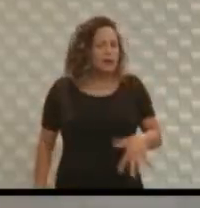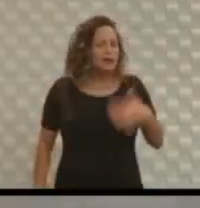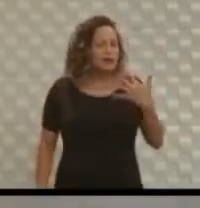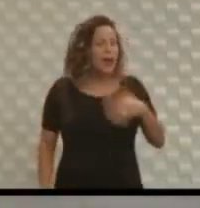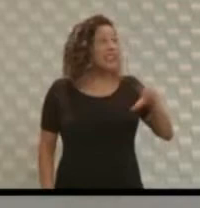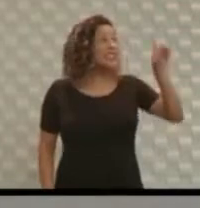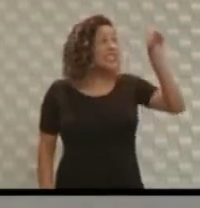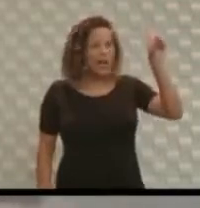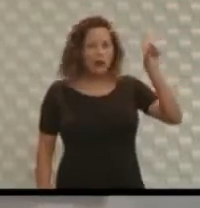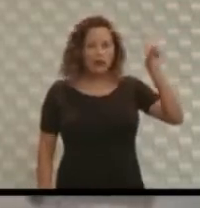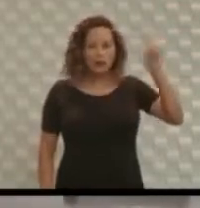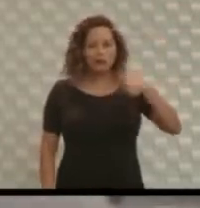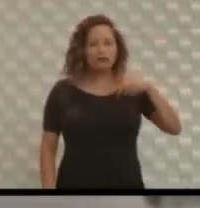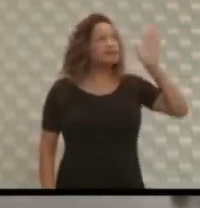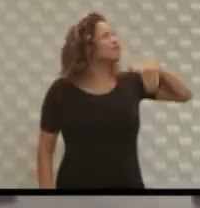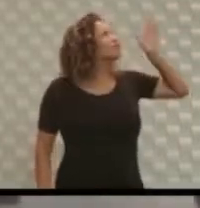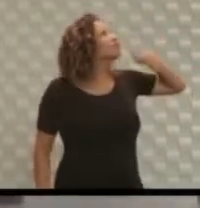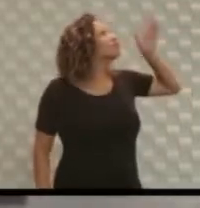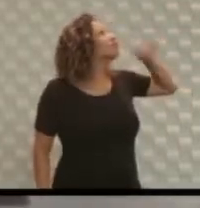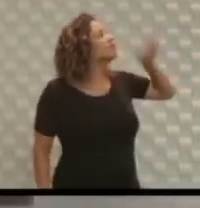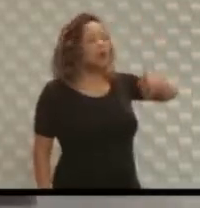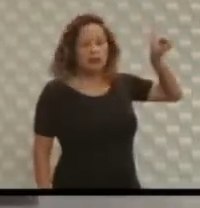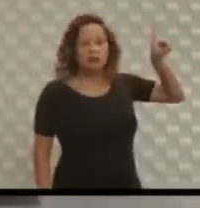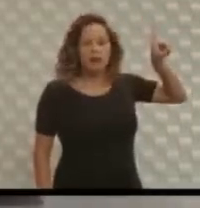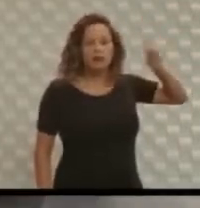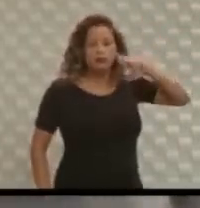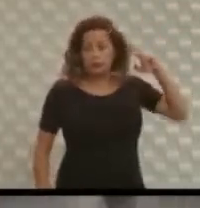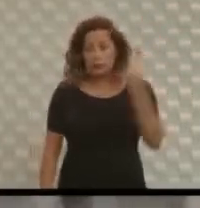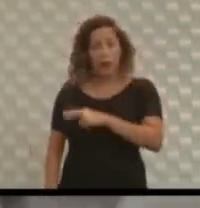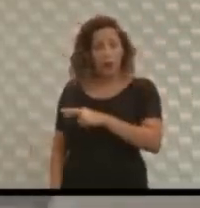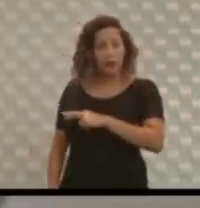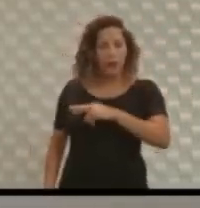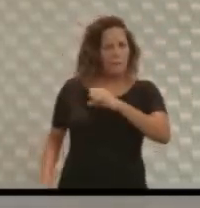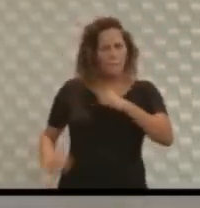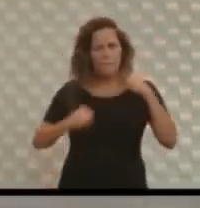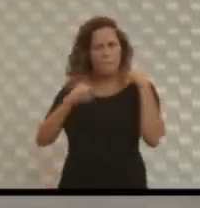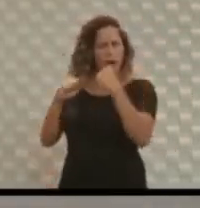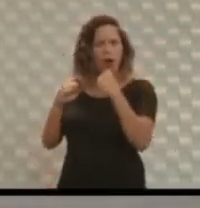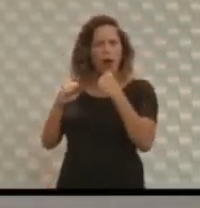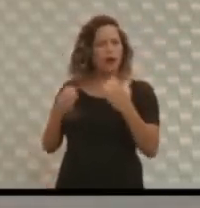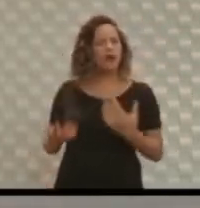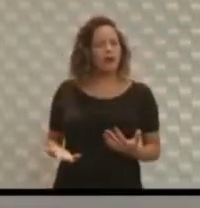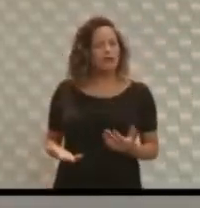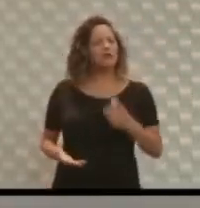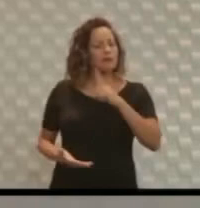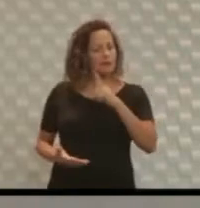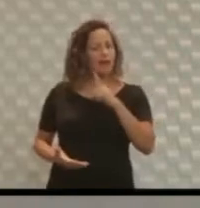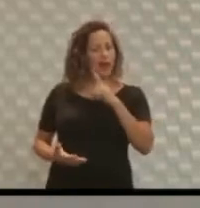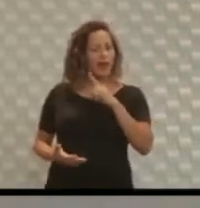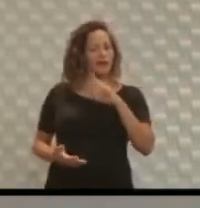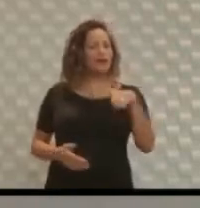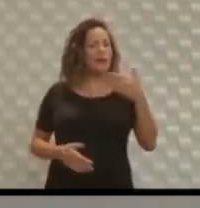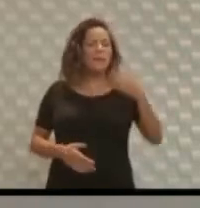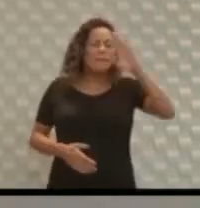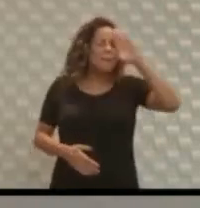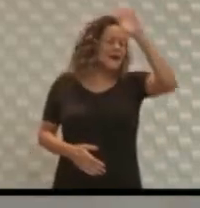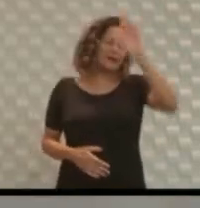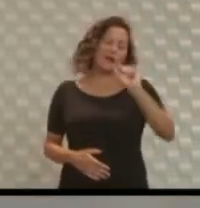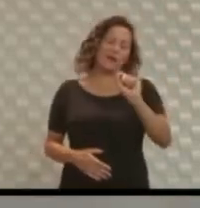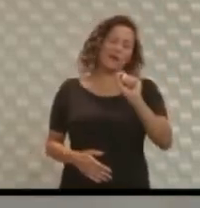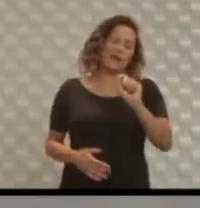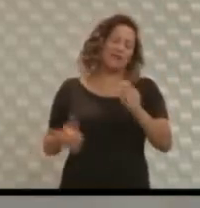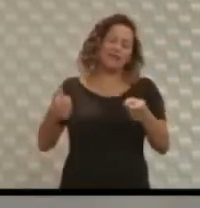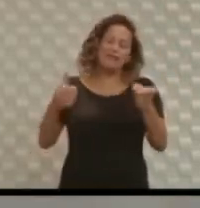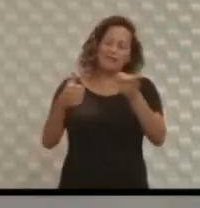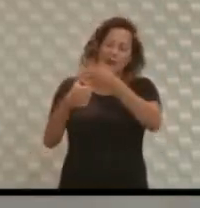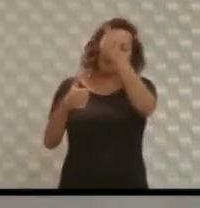é invocado, Ele se manifesta com poder. Então, prioridades é o meu conselho. Deus é o primeiro, Deus tem que estar ali